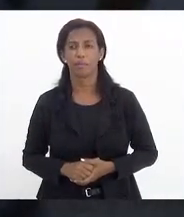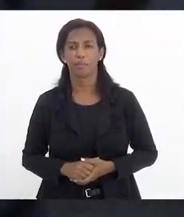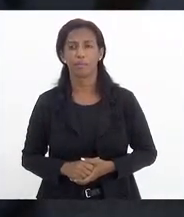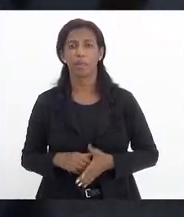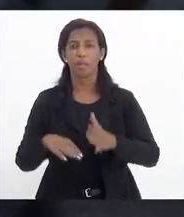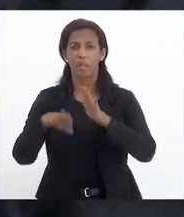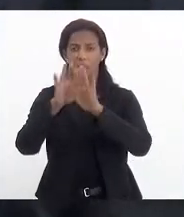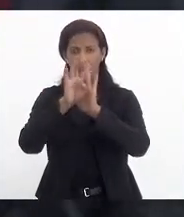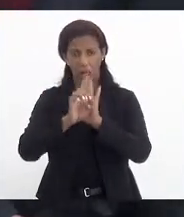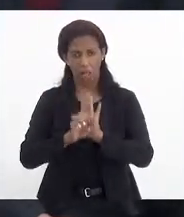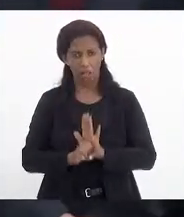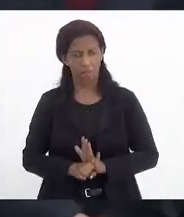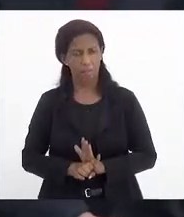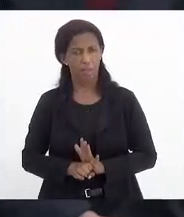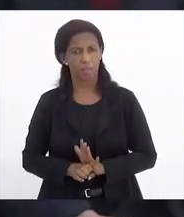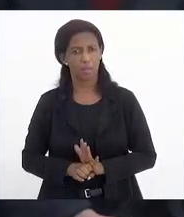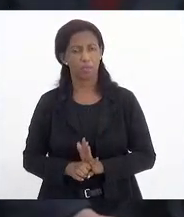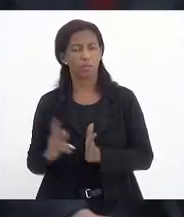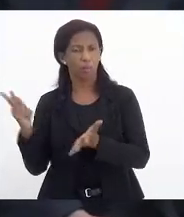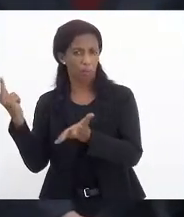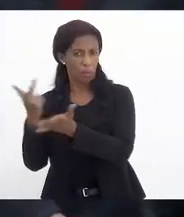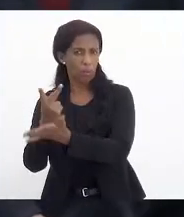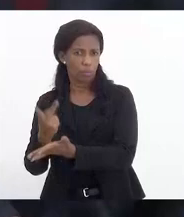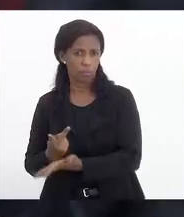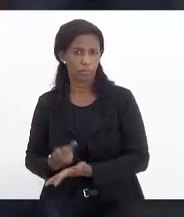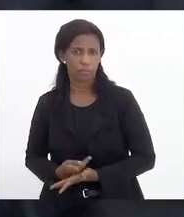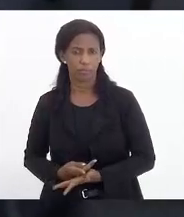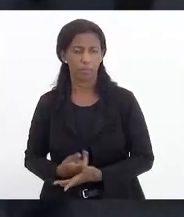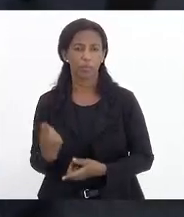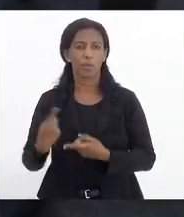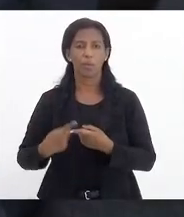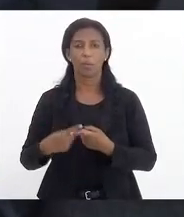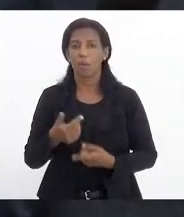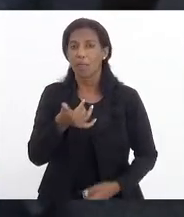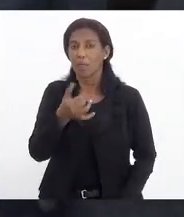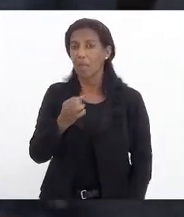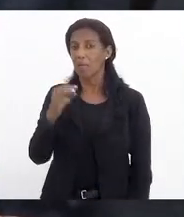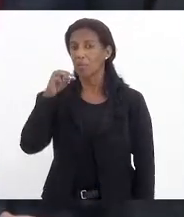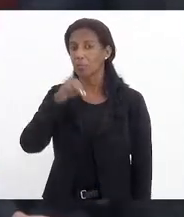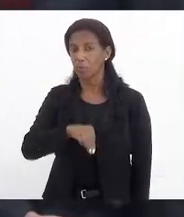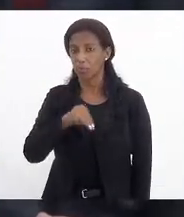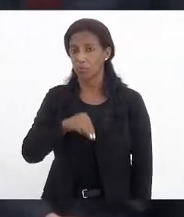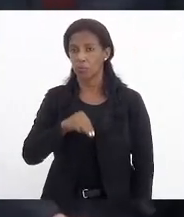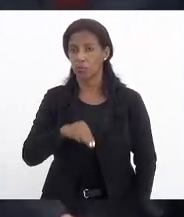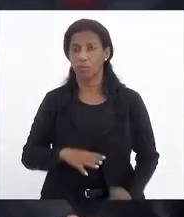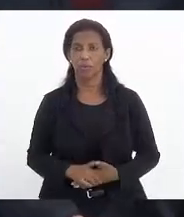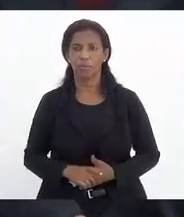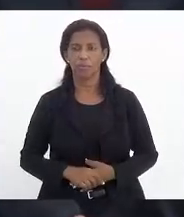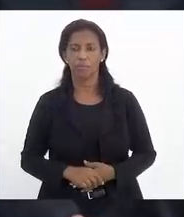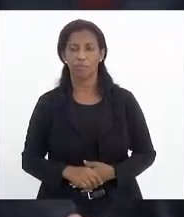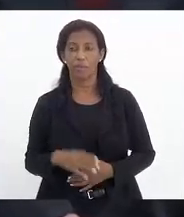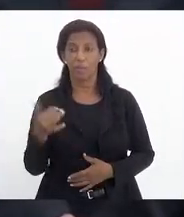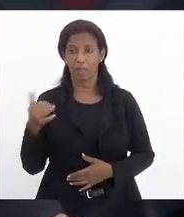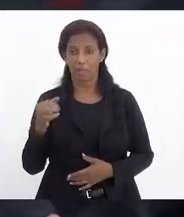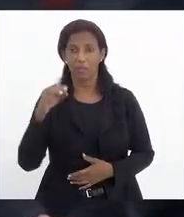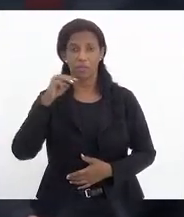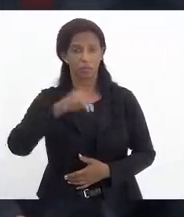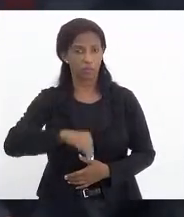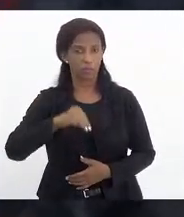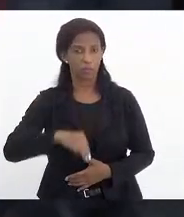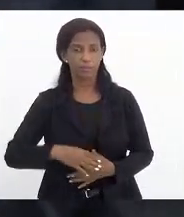as emendas que estão acontecendo. Porque em 10 minutos, senhor presidente, em 10